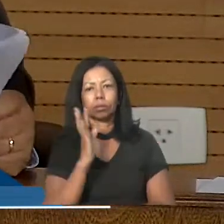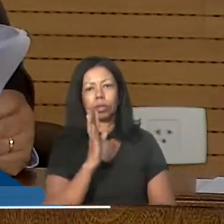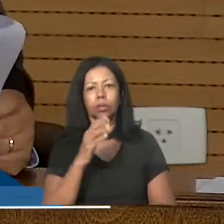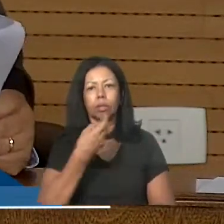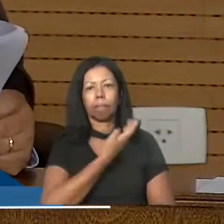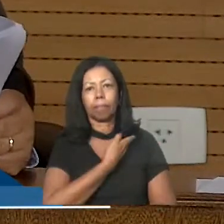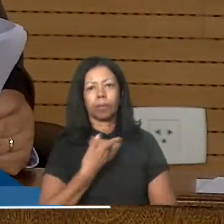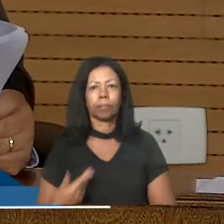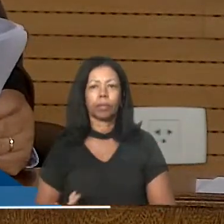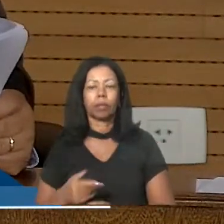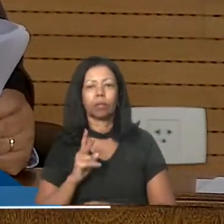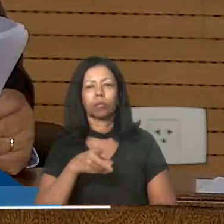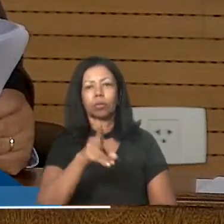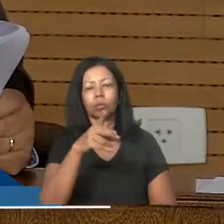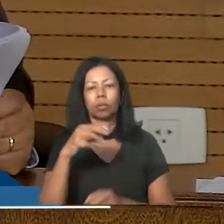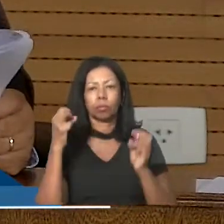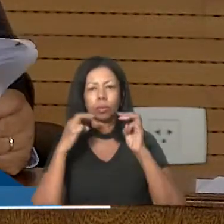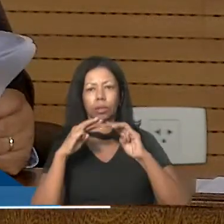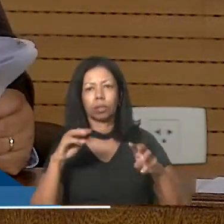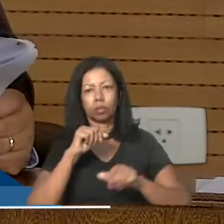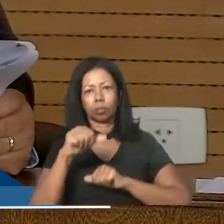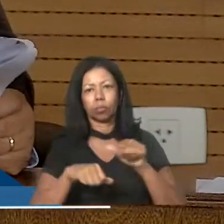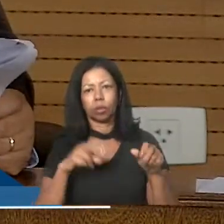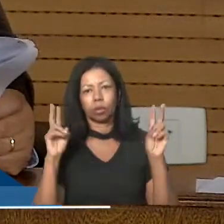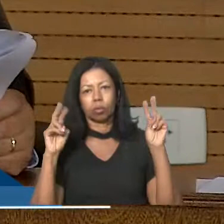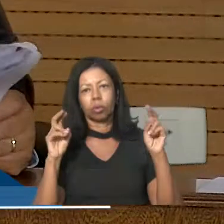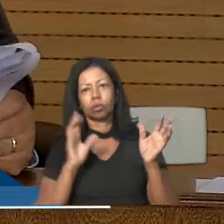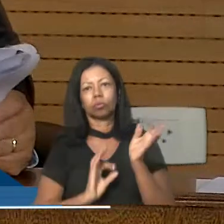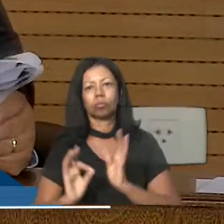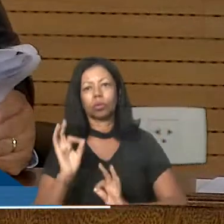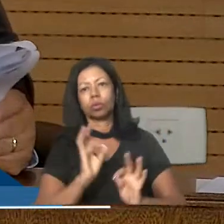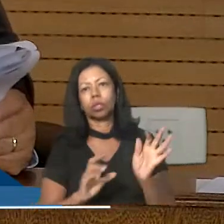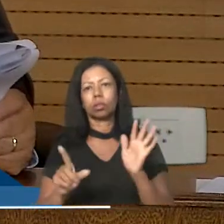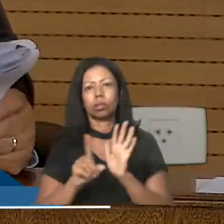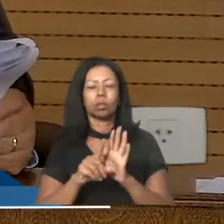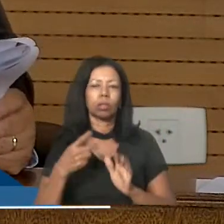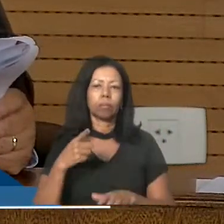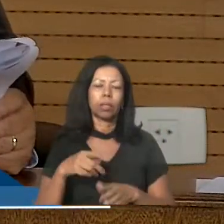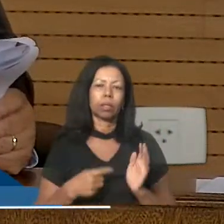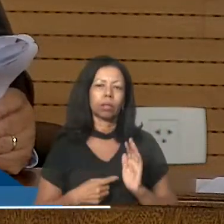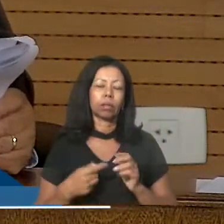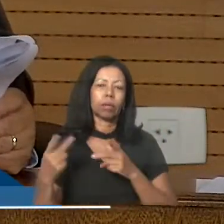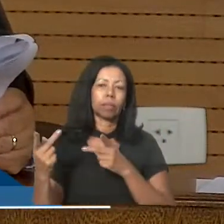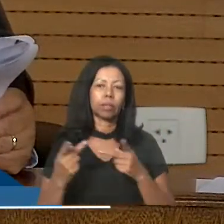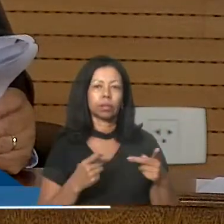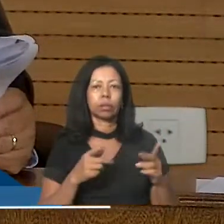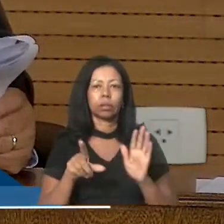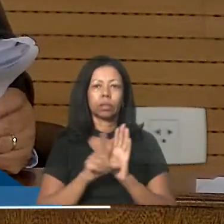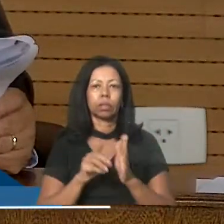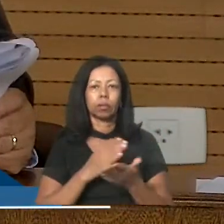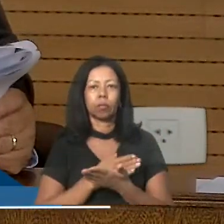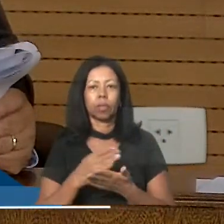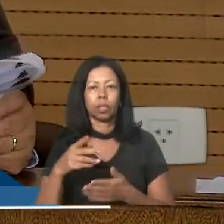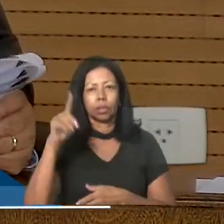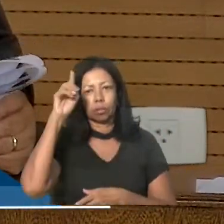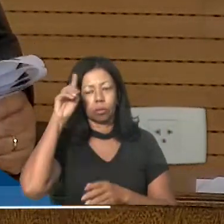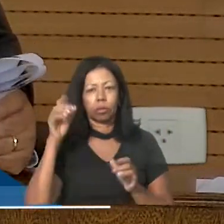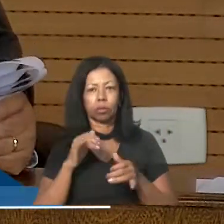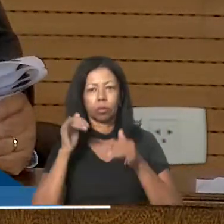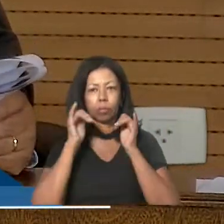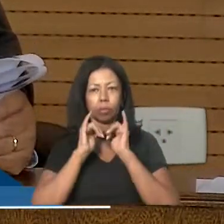Continuando a mensagem, aditiva altera o texto do projeto de lei para que a presente lei entre em vigor na data de sua